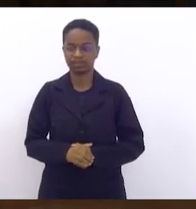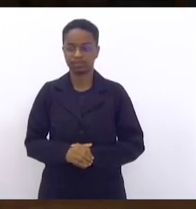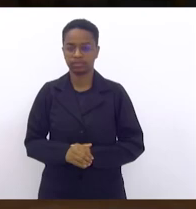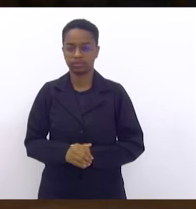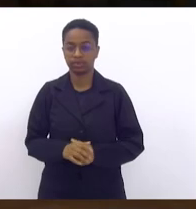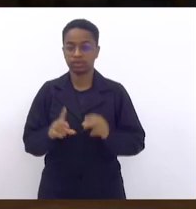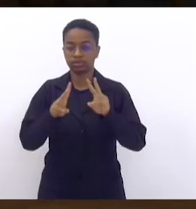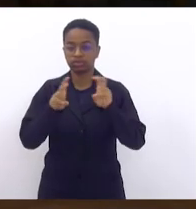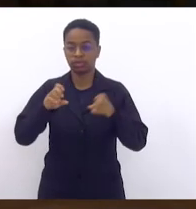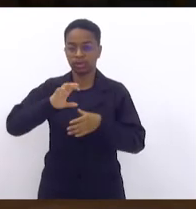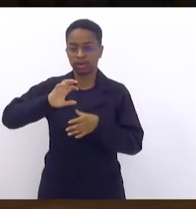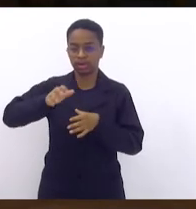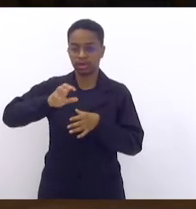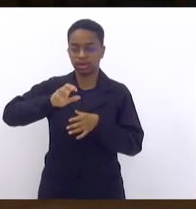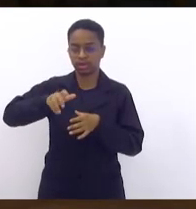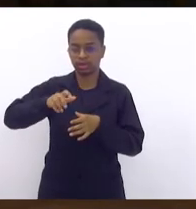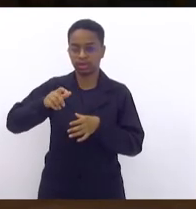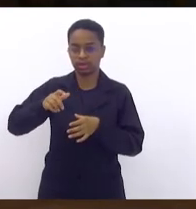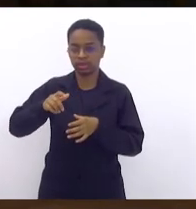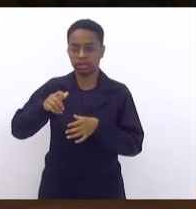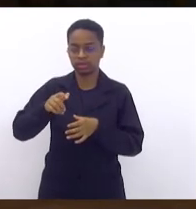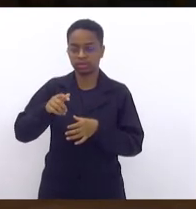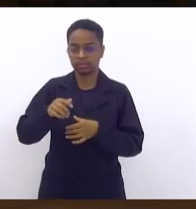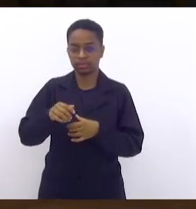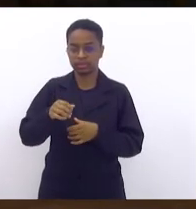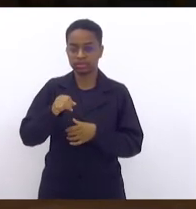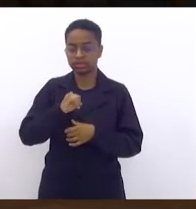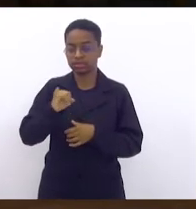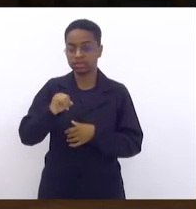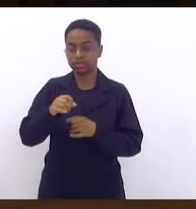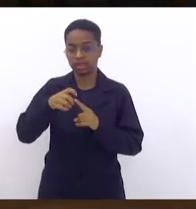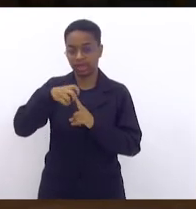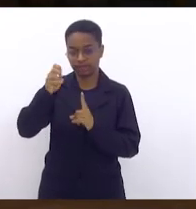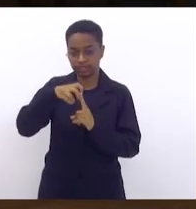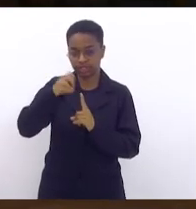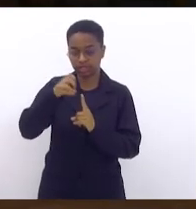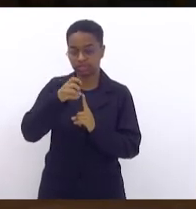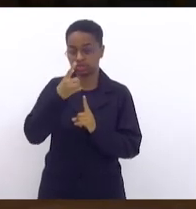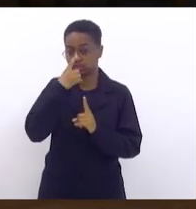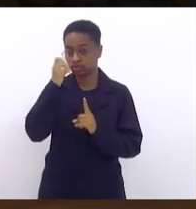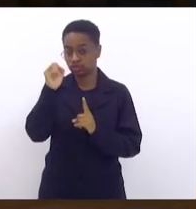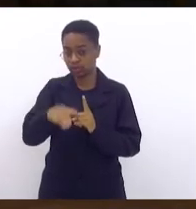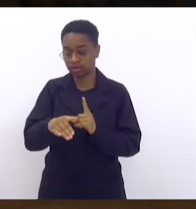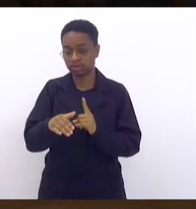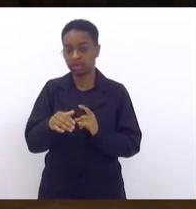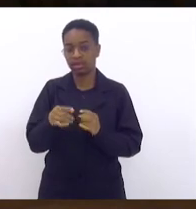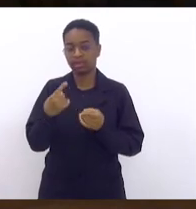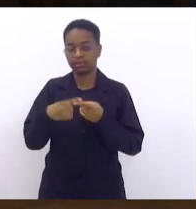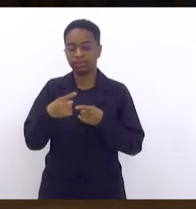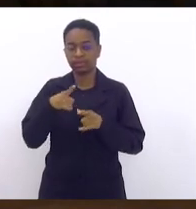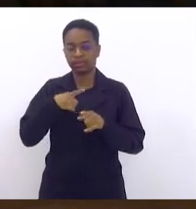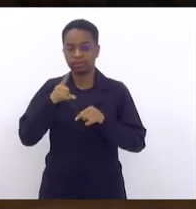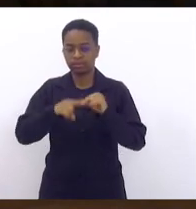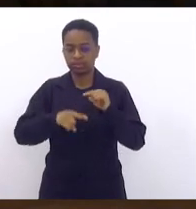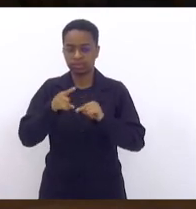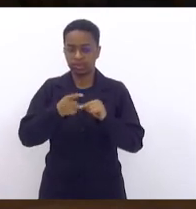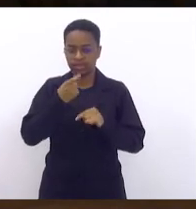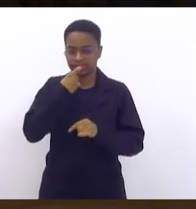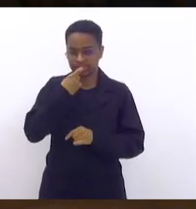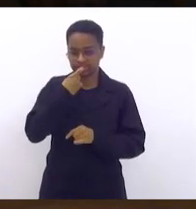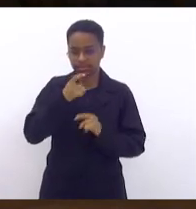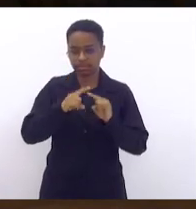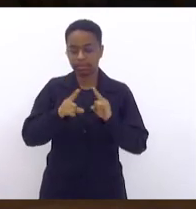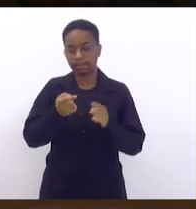dos refrigerantes jogados no lixo ele coloca aqui as embalagens plásticas muitos